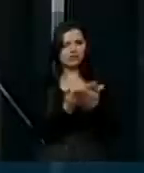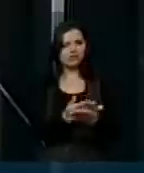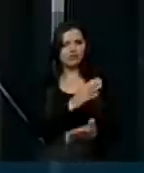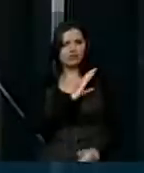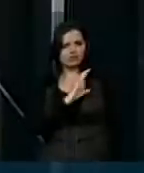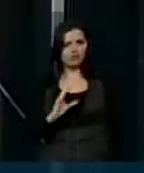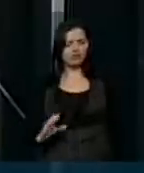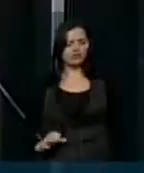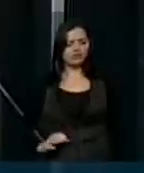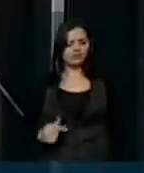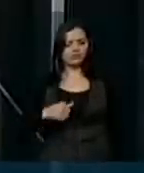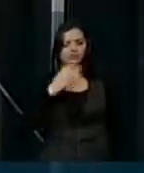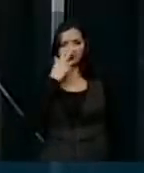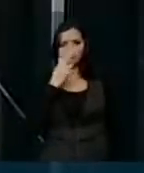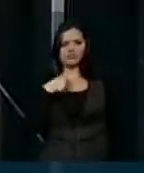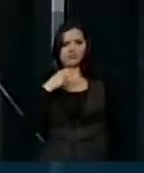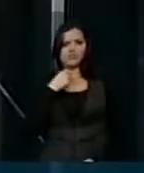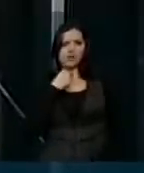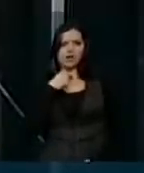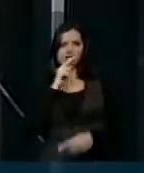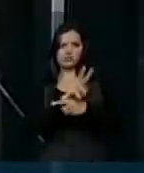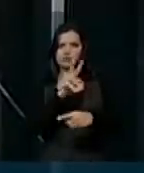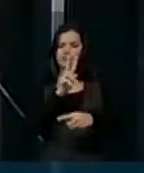ocupar essa tribuna e fazer a sua defesa.